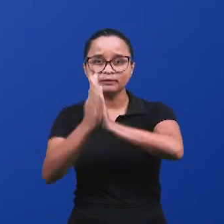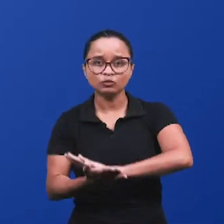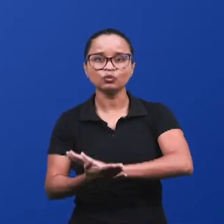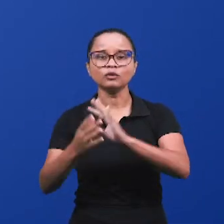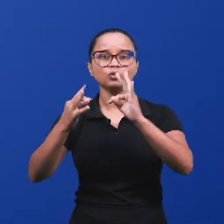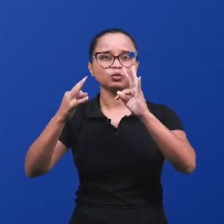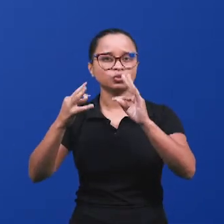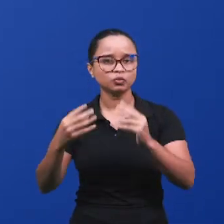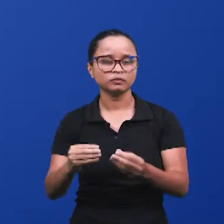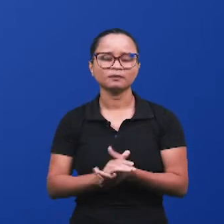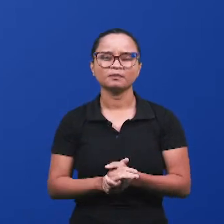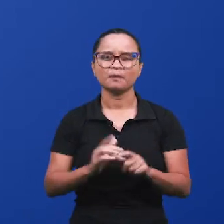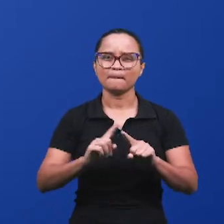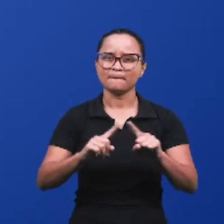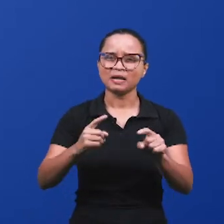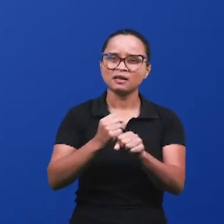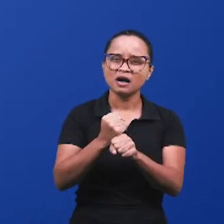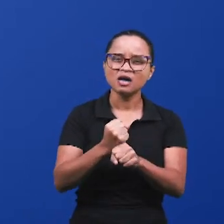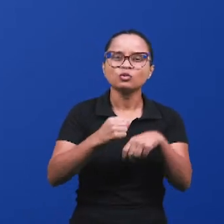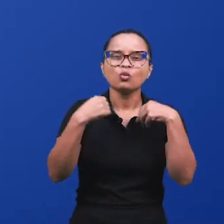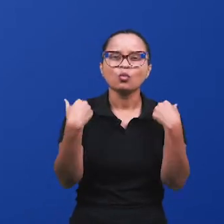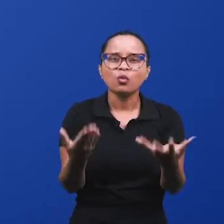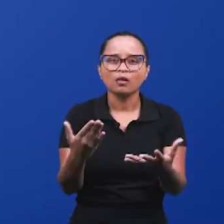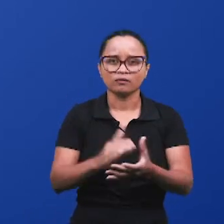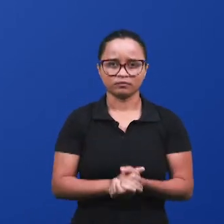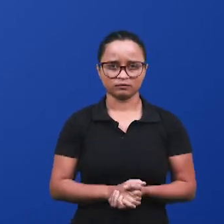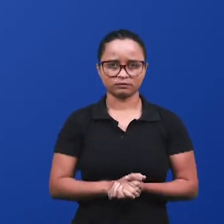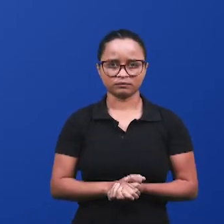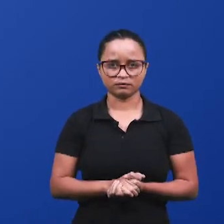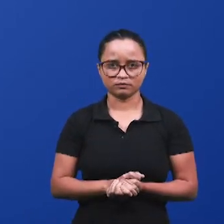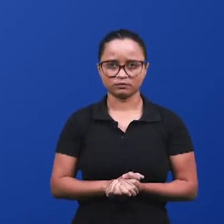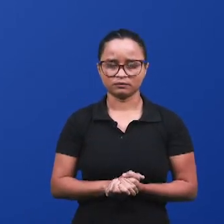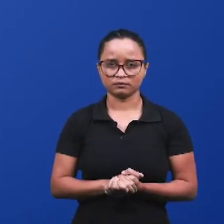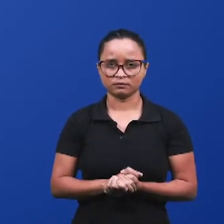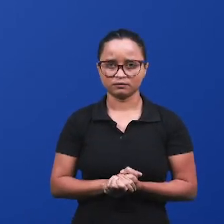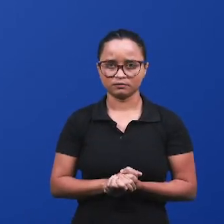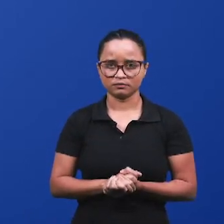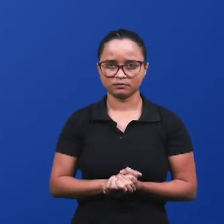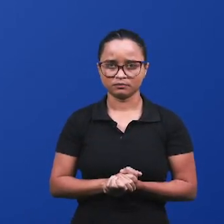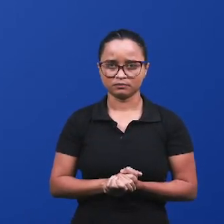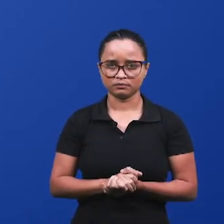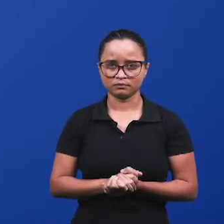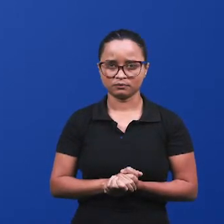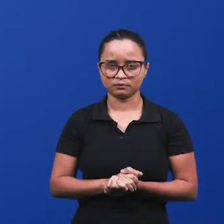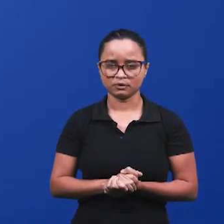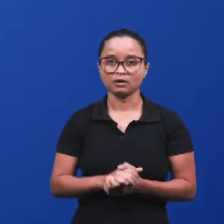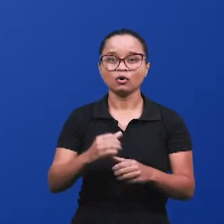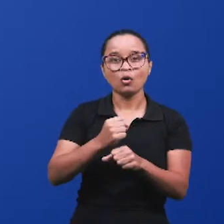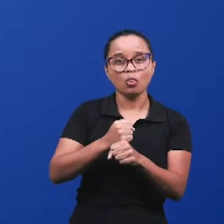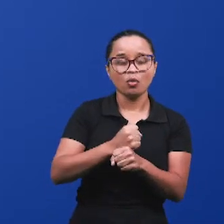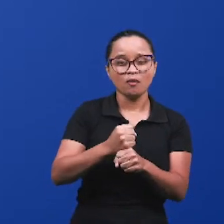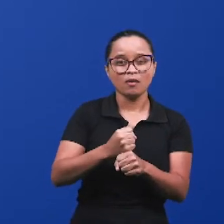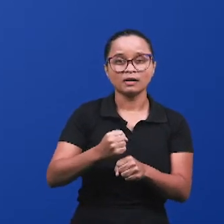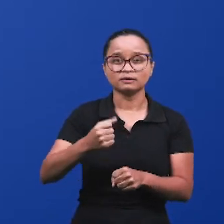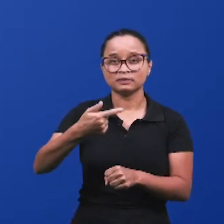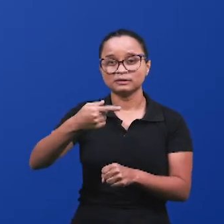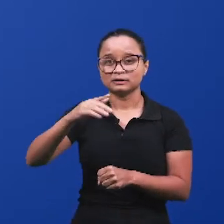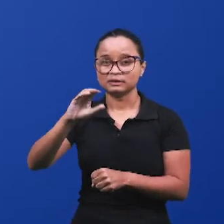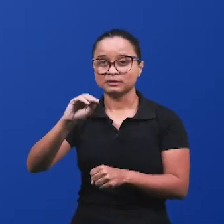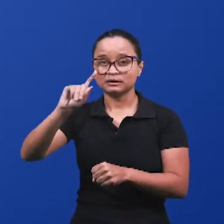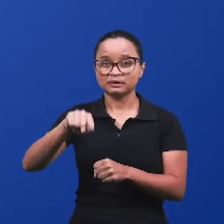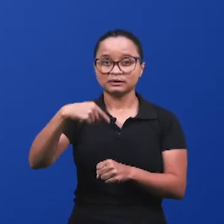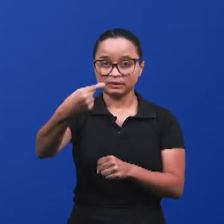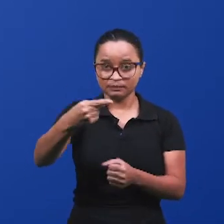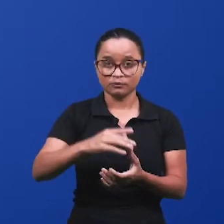templo. E em que ano se cumpriu a profecia? A profecia se cumpriu no ano 70 depois de